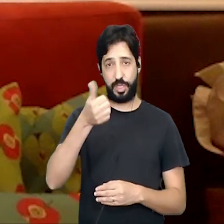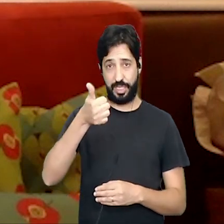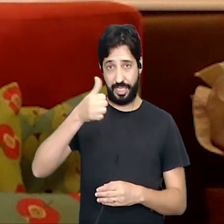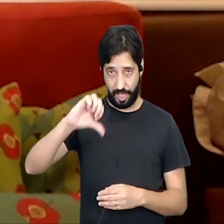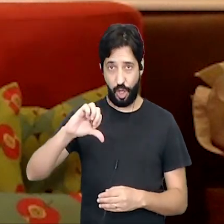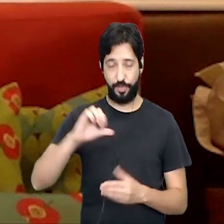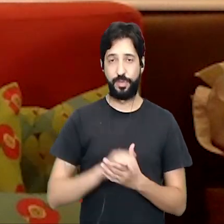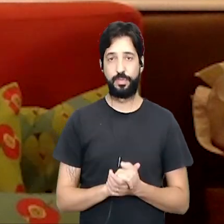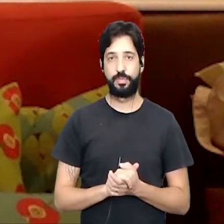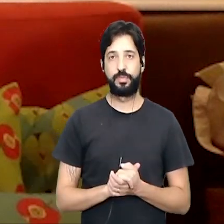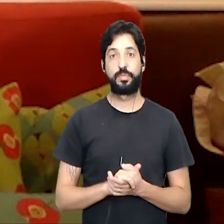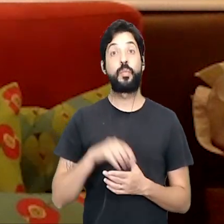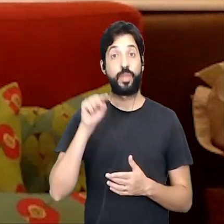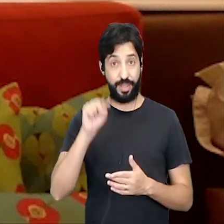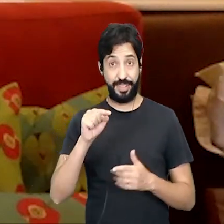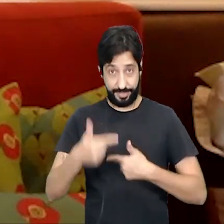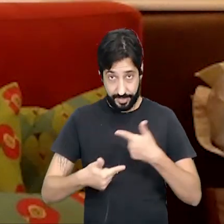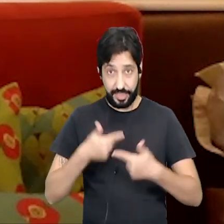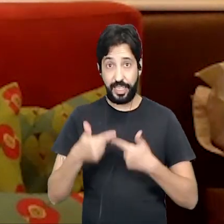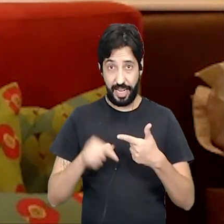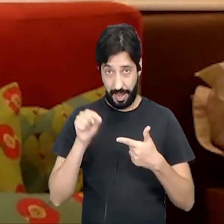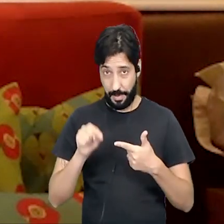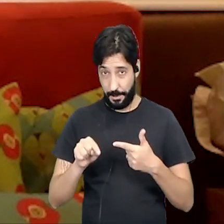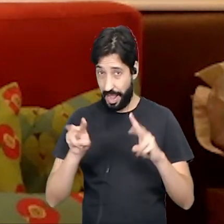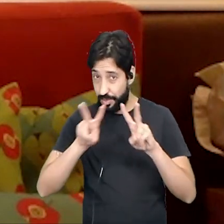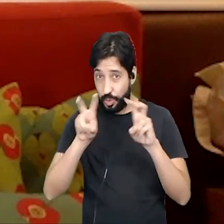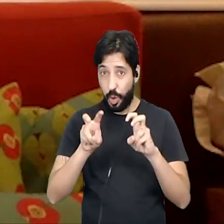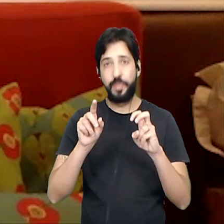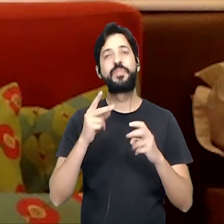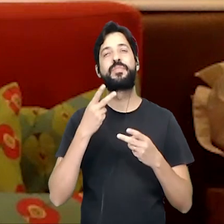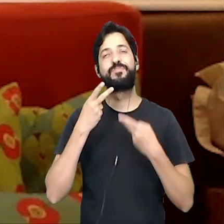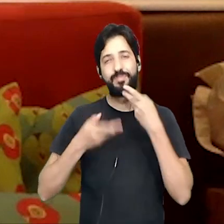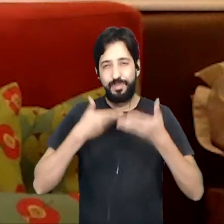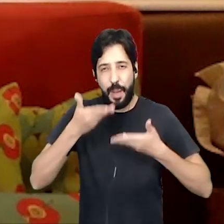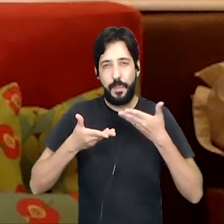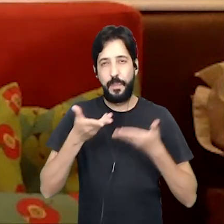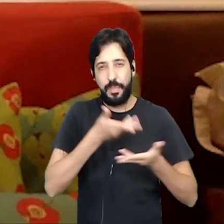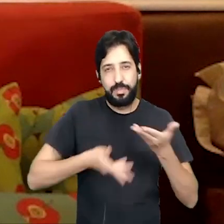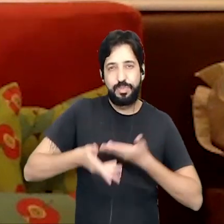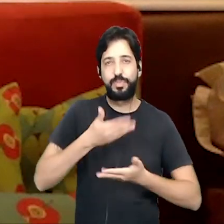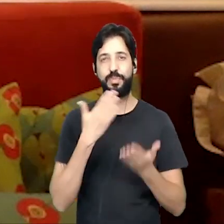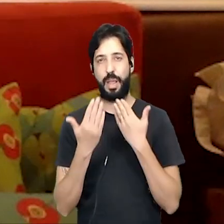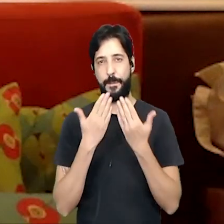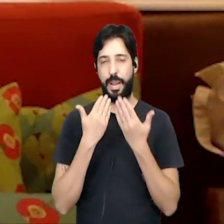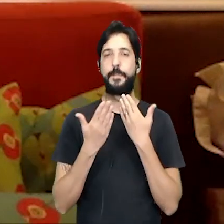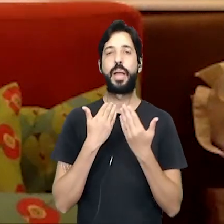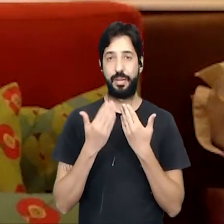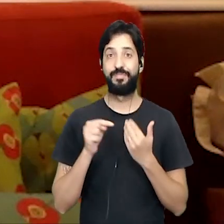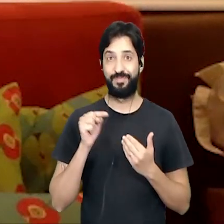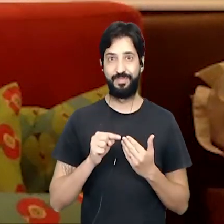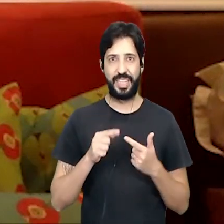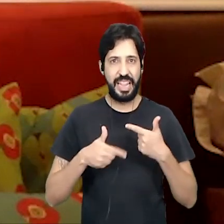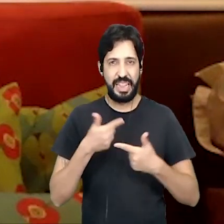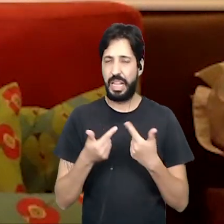em 2019. E é a partir desse trabalho que a gente vai desenrolar essa conversa, esse